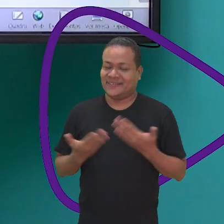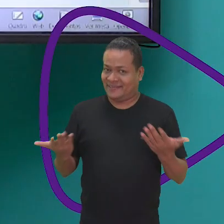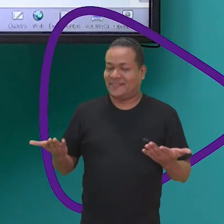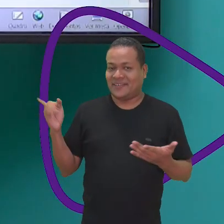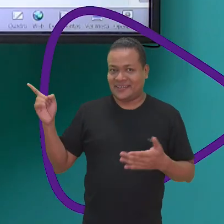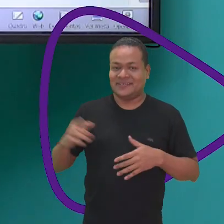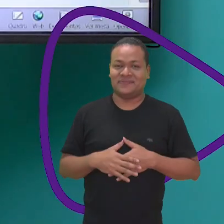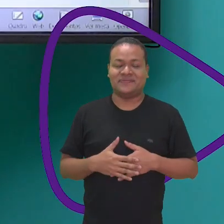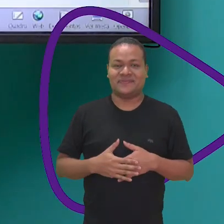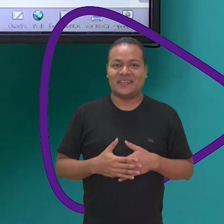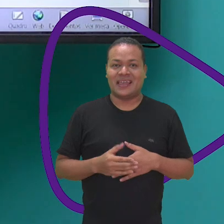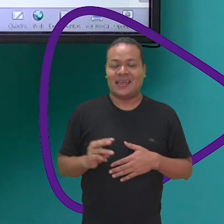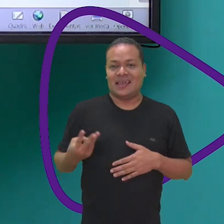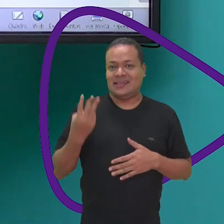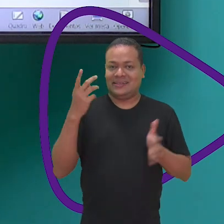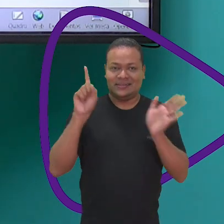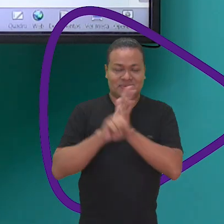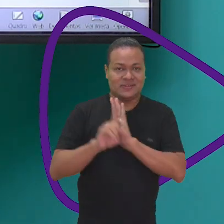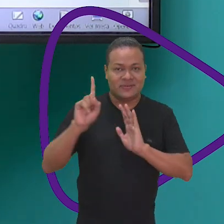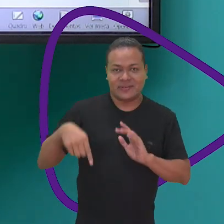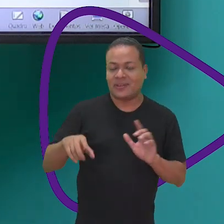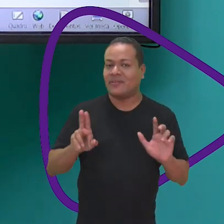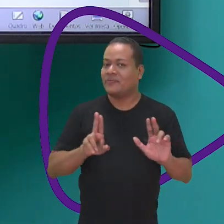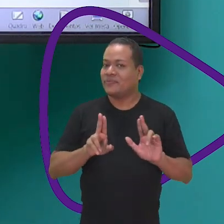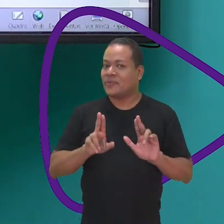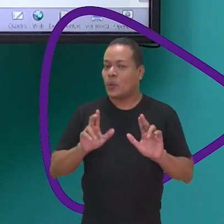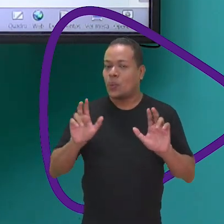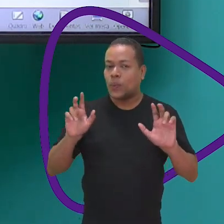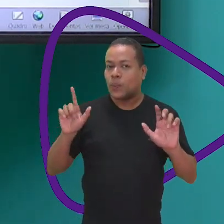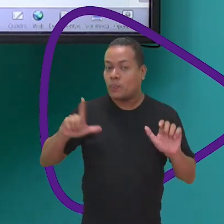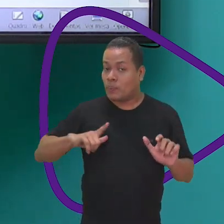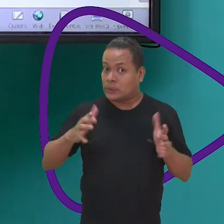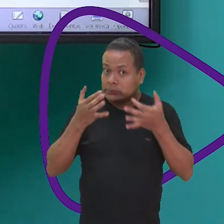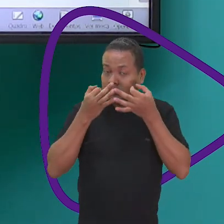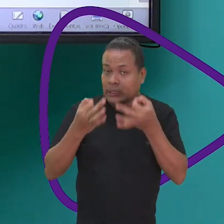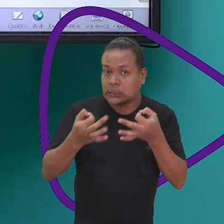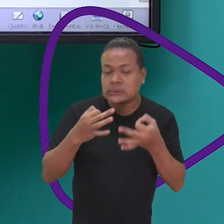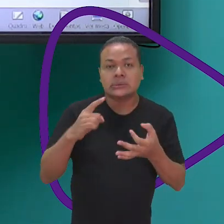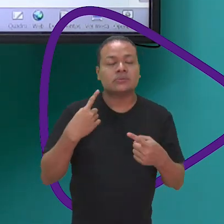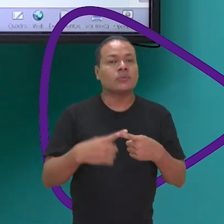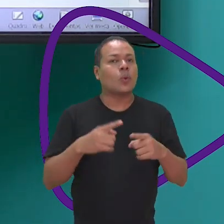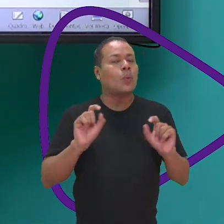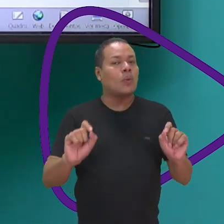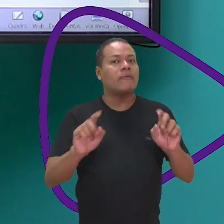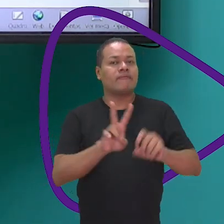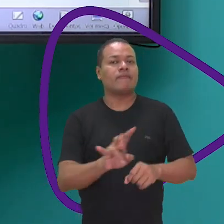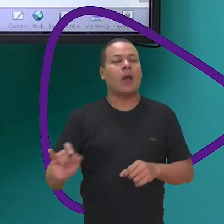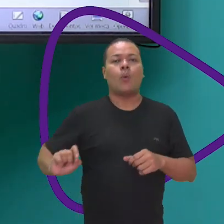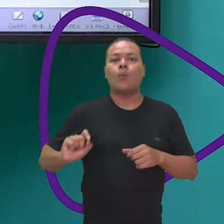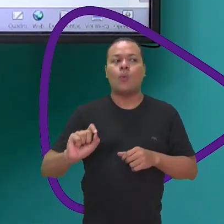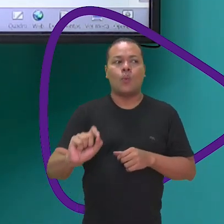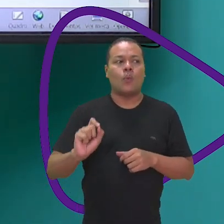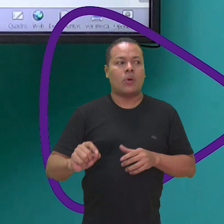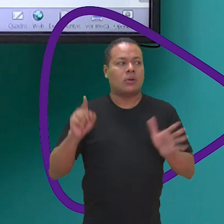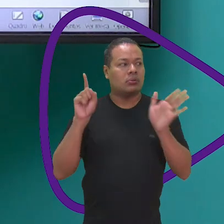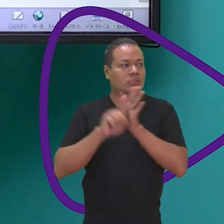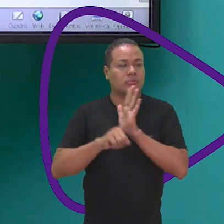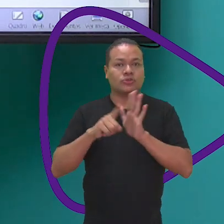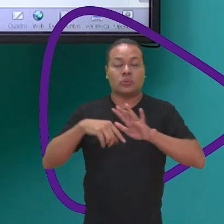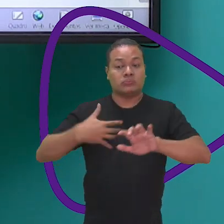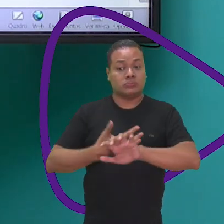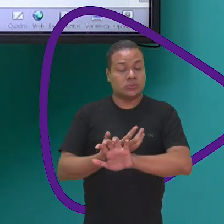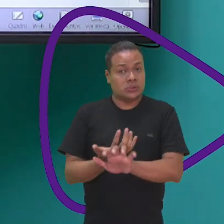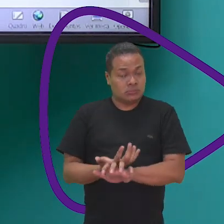A nossa terceira questão, ela diz o seguinte, é que eu quero te chamar a atenção porque ele vai colocar questão